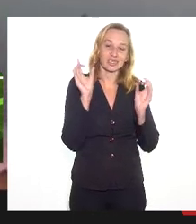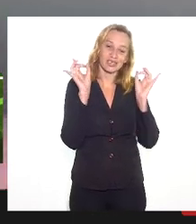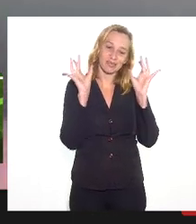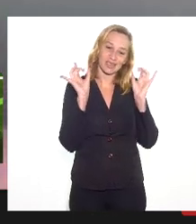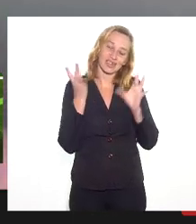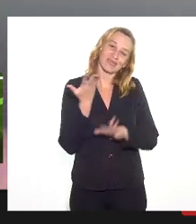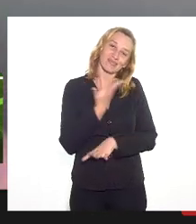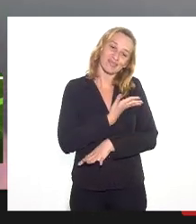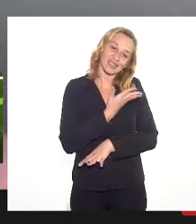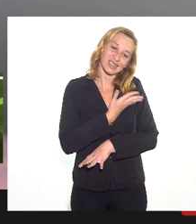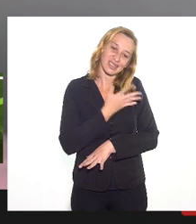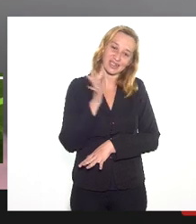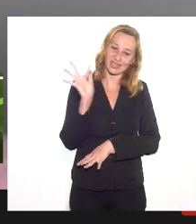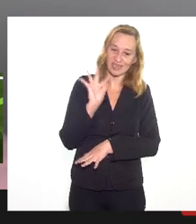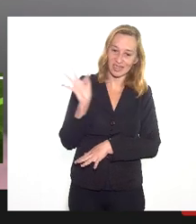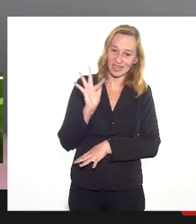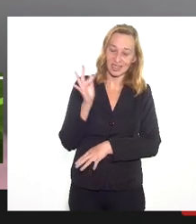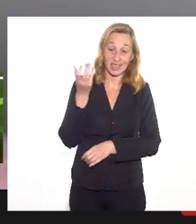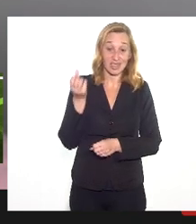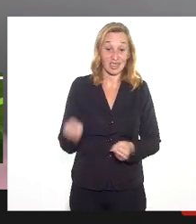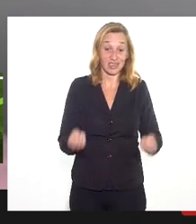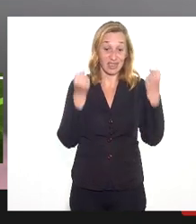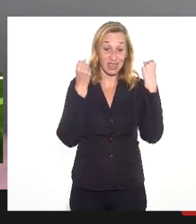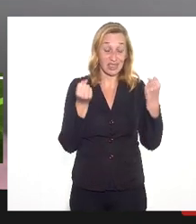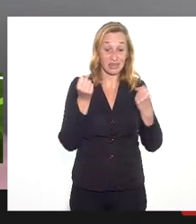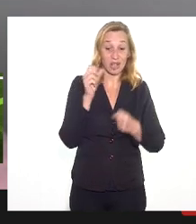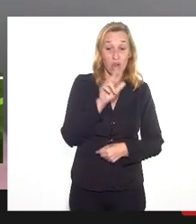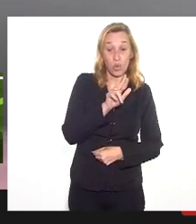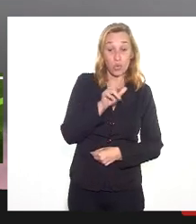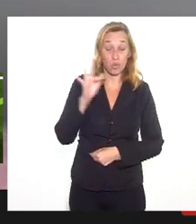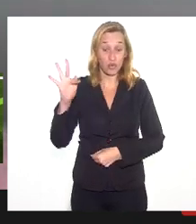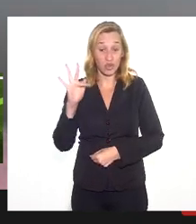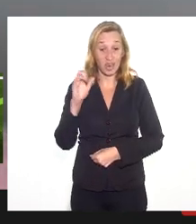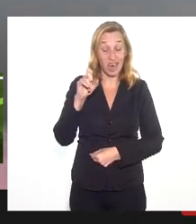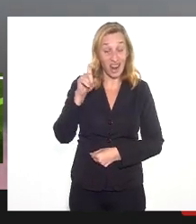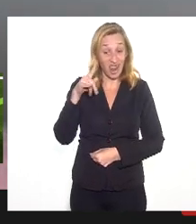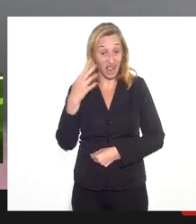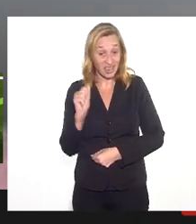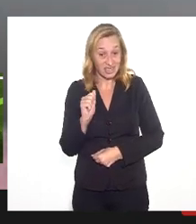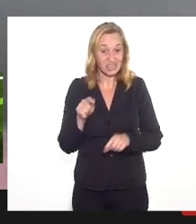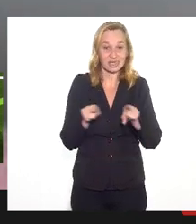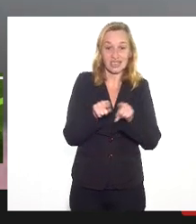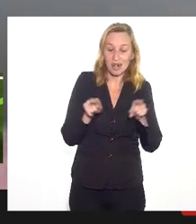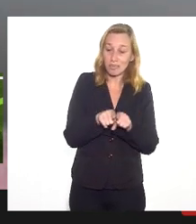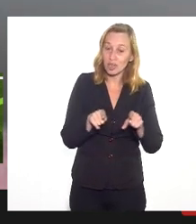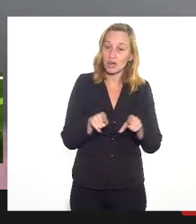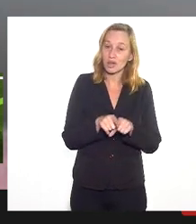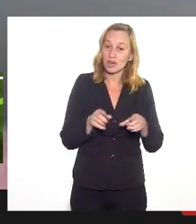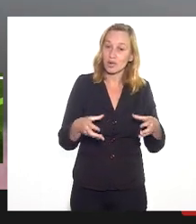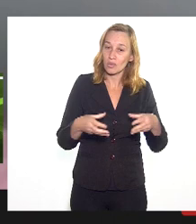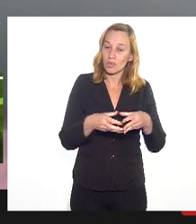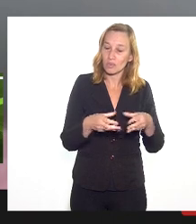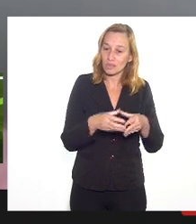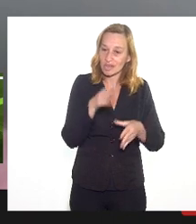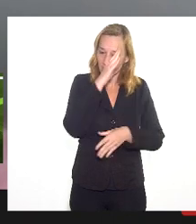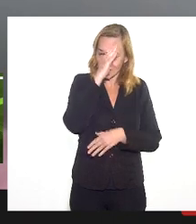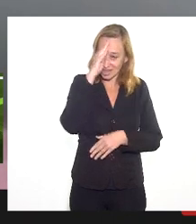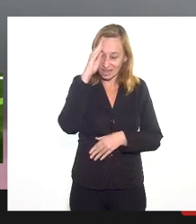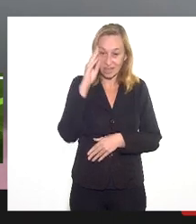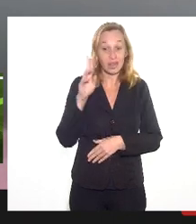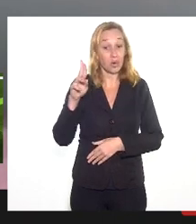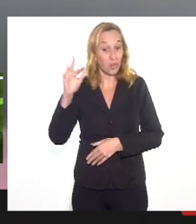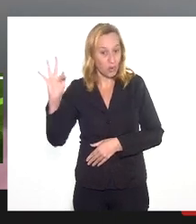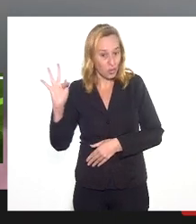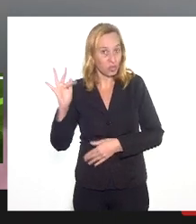para minha colega da Faculdade de Educação da UF, Elaine Monteiro, e também os meus colegas da comunidade acadêmica da FEUF, integrados pelos